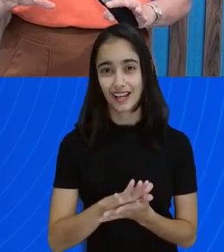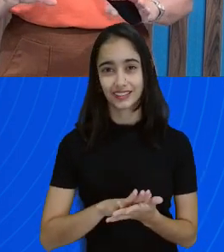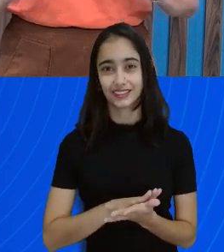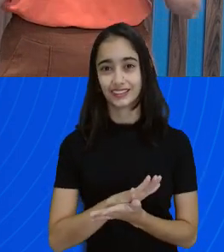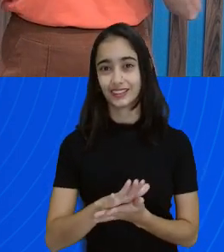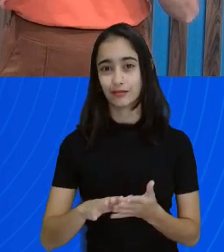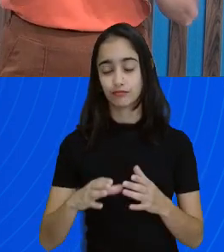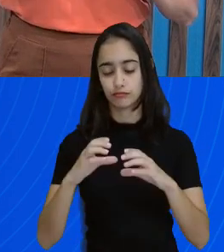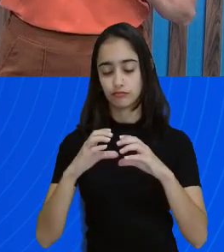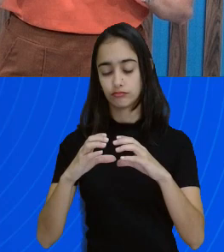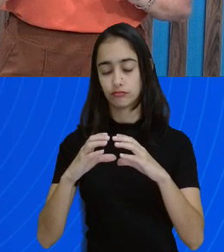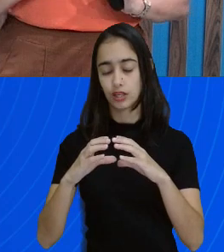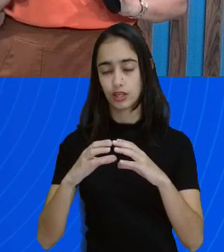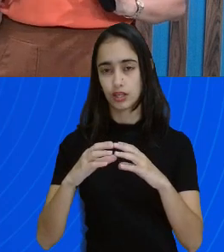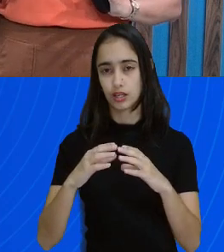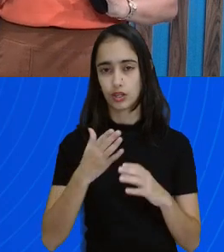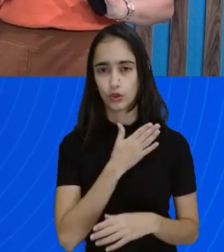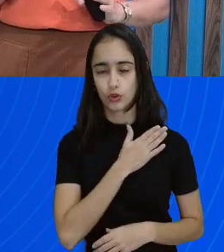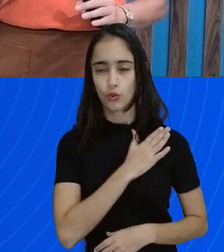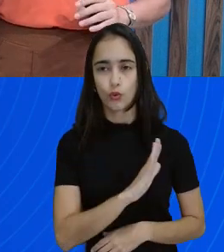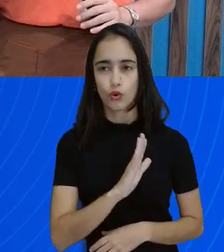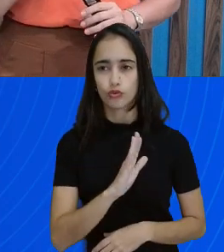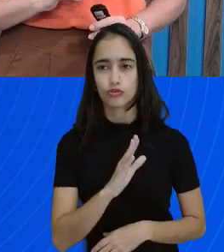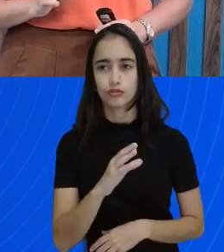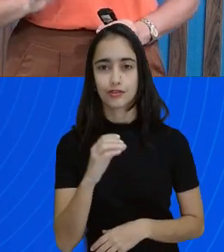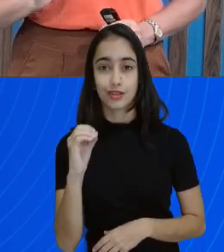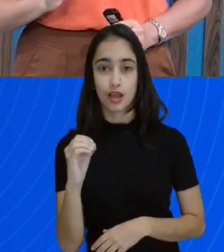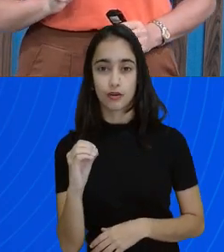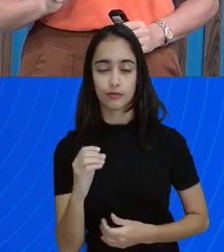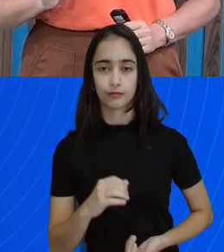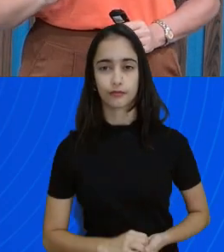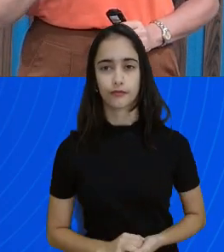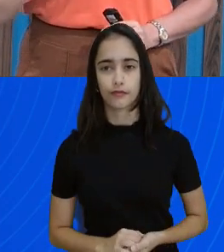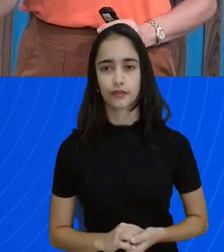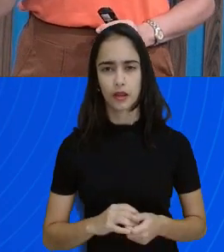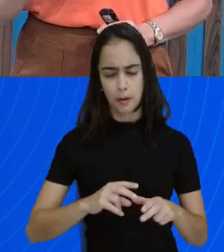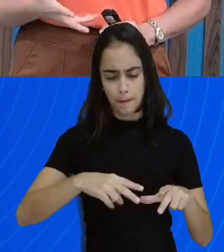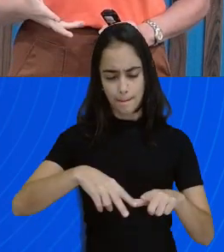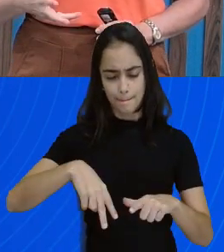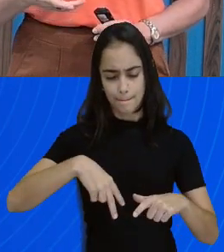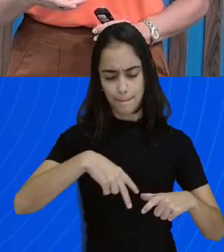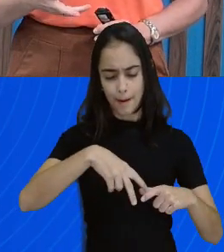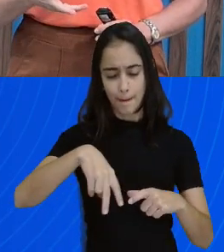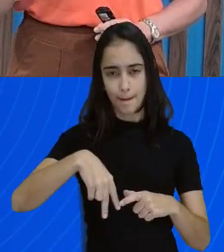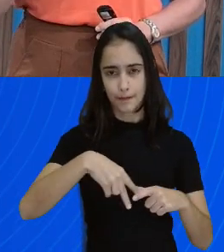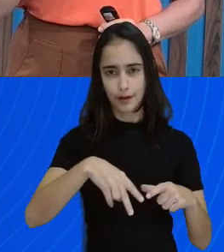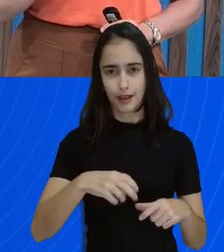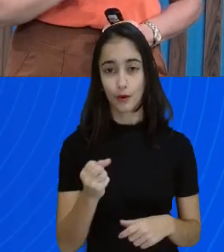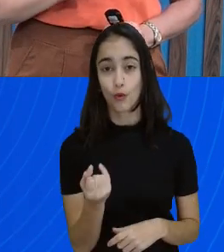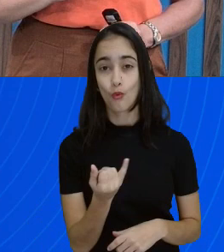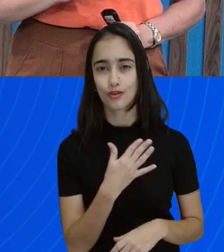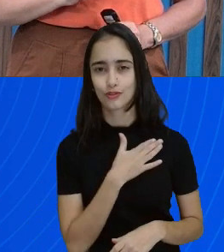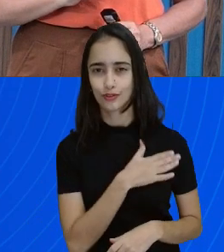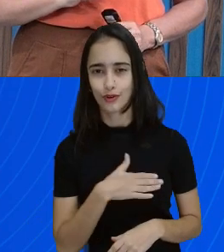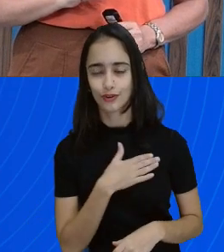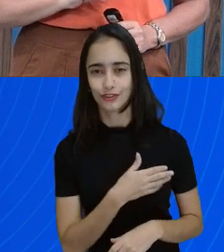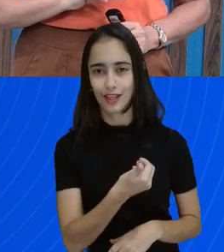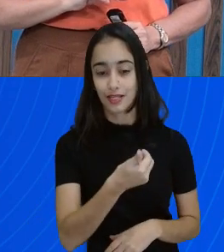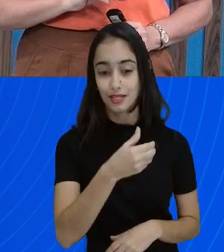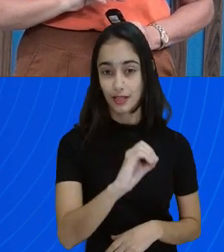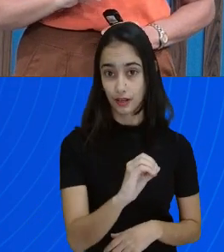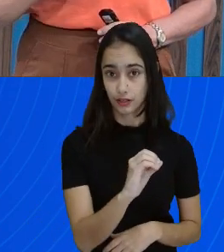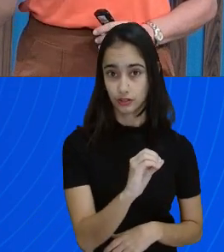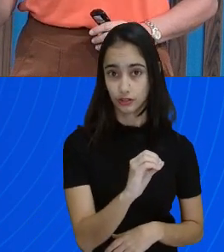corda, de jogar bola, desculpa. Bambolê, quantos alunos gostam de bambolê? 10 alunos gostam de